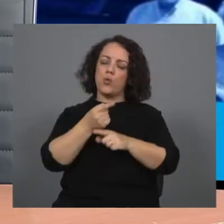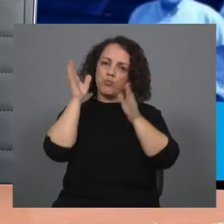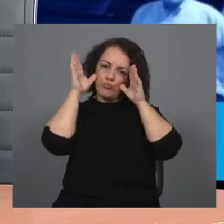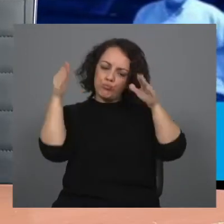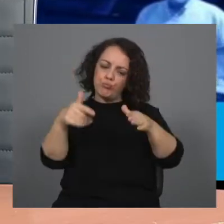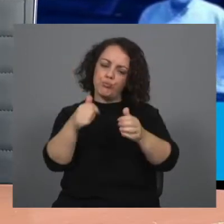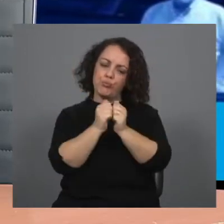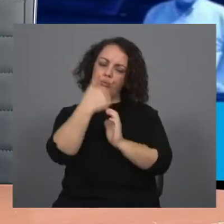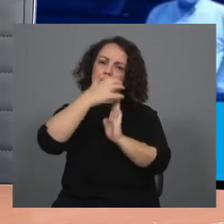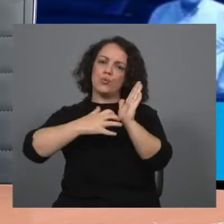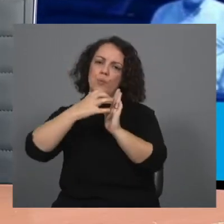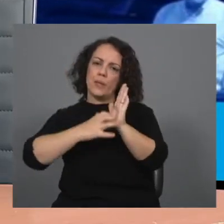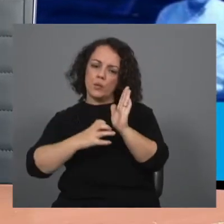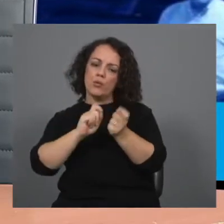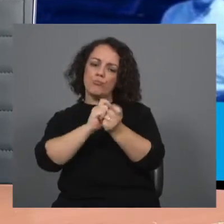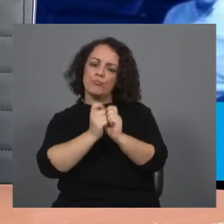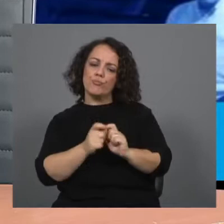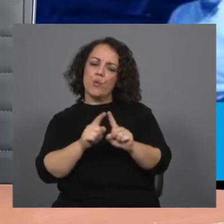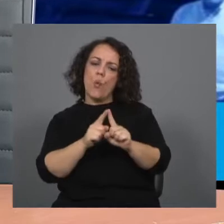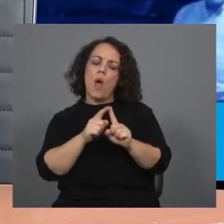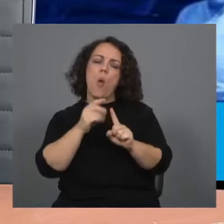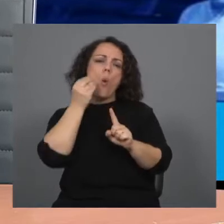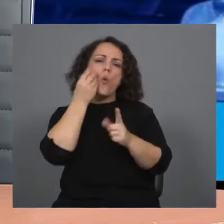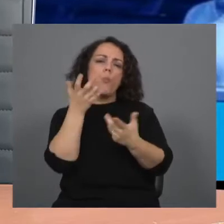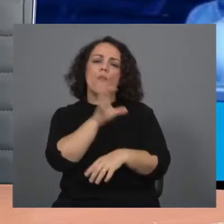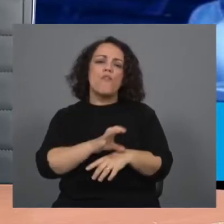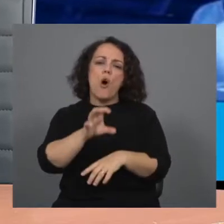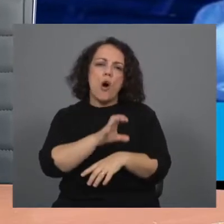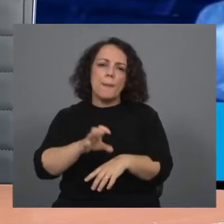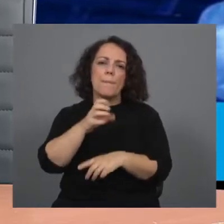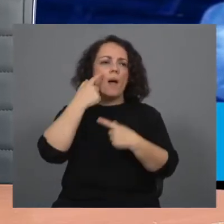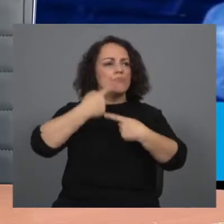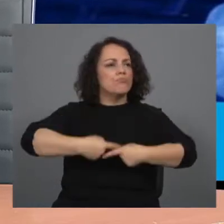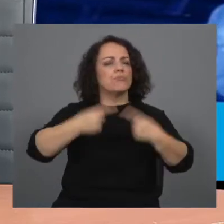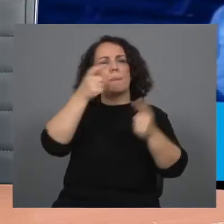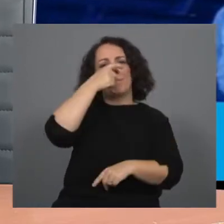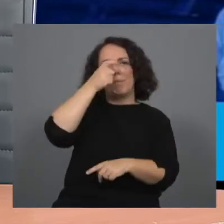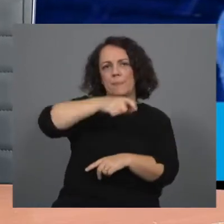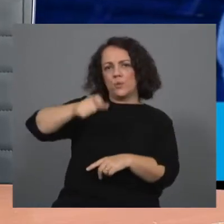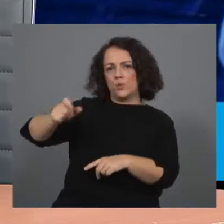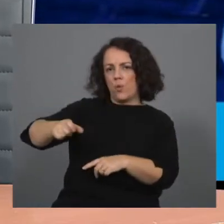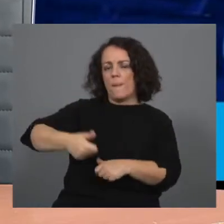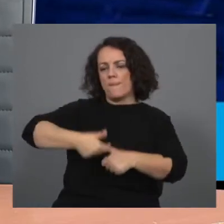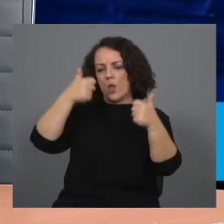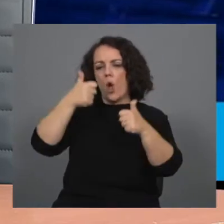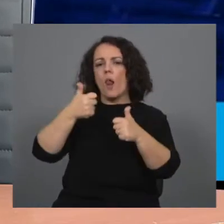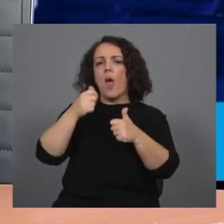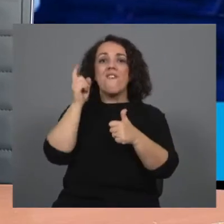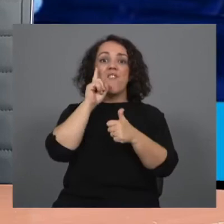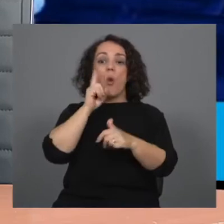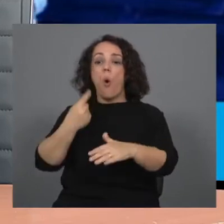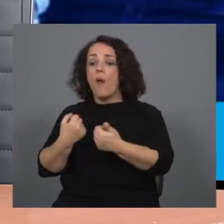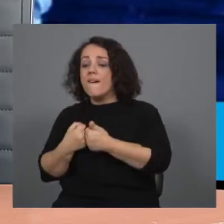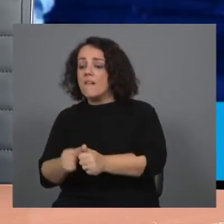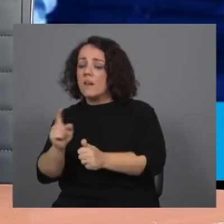documentos podem chegar a mais pessoas. Ou seja, se nós temos tesouros debaixo da mesa, não vale a pena, não é? Portanto, mais vale trazê-los para cima da mesa e falar sobre